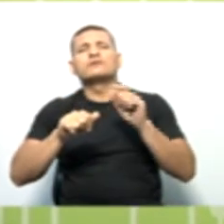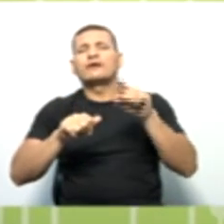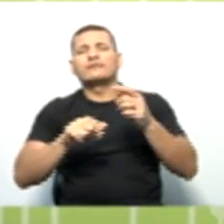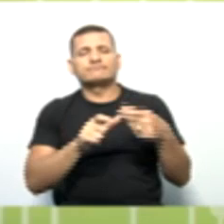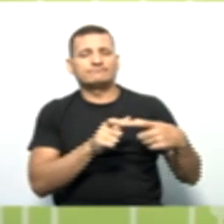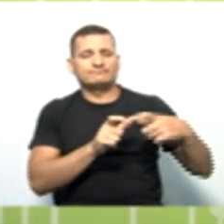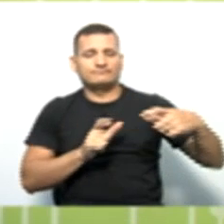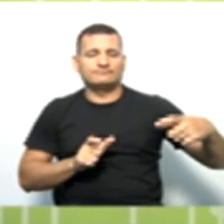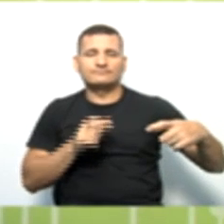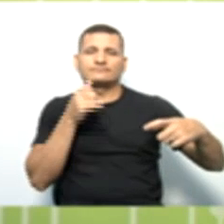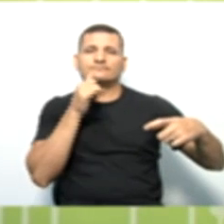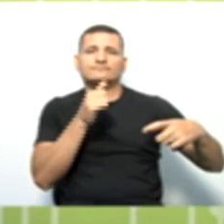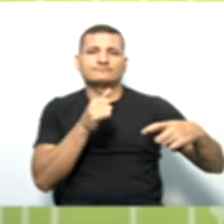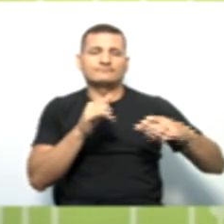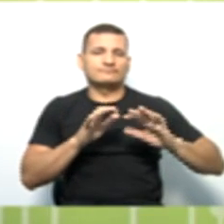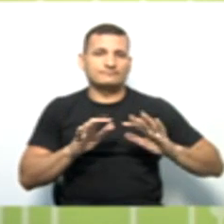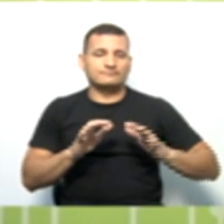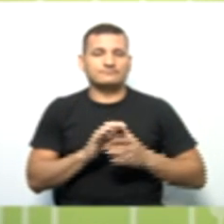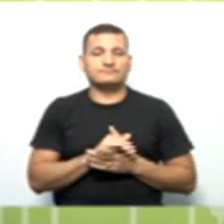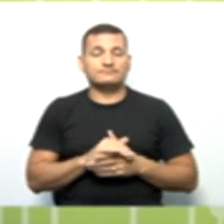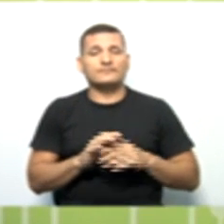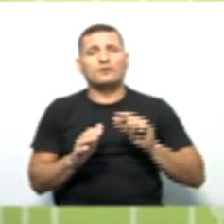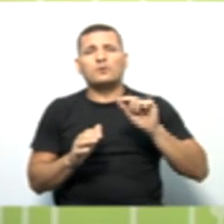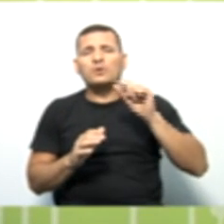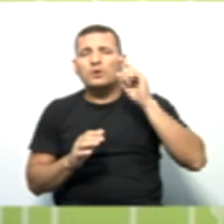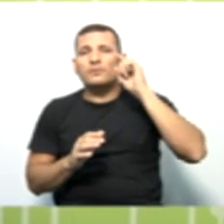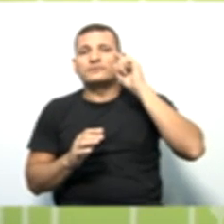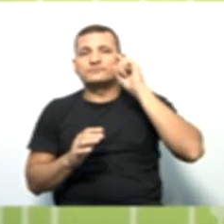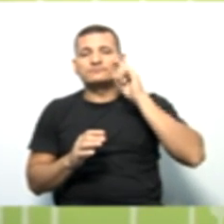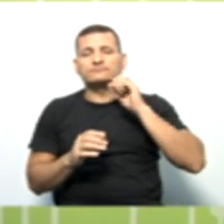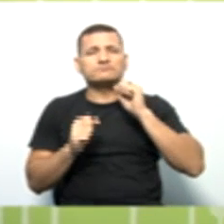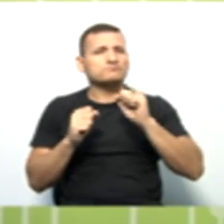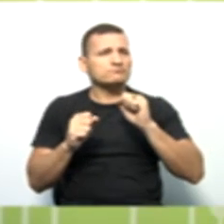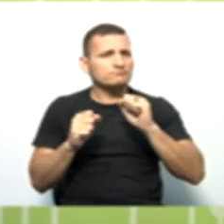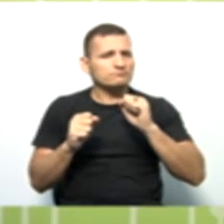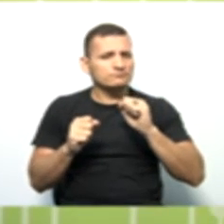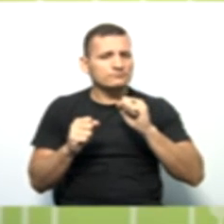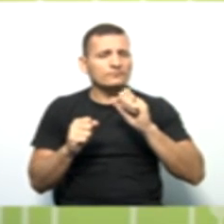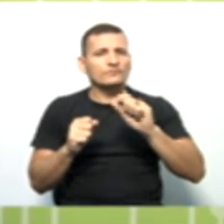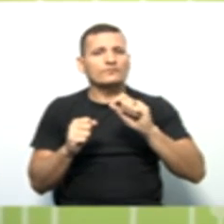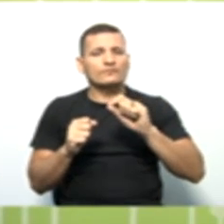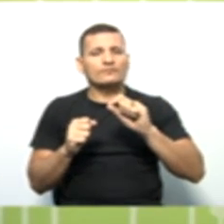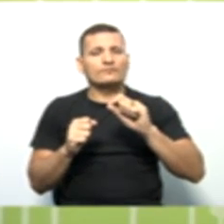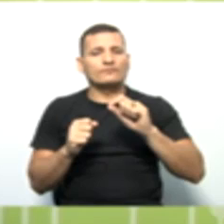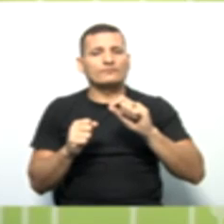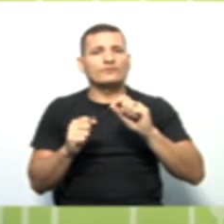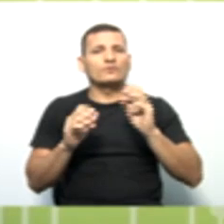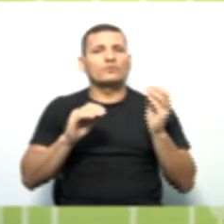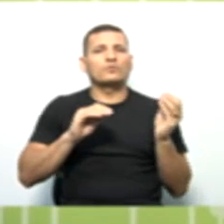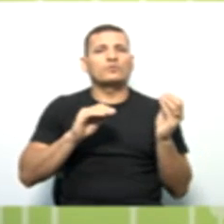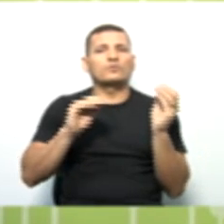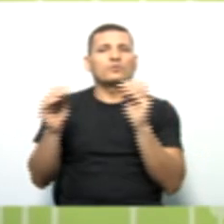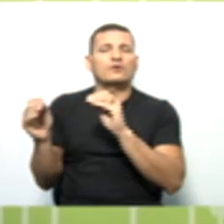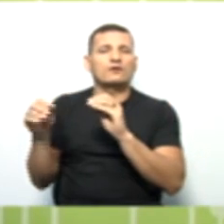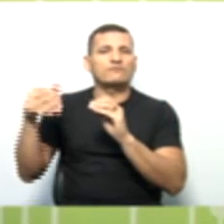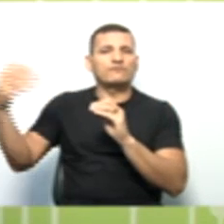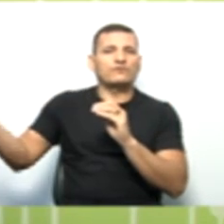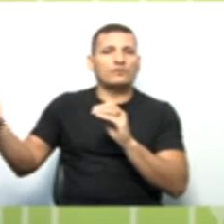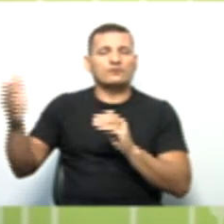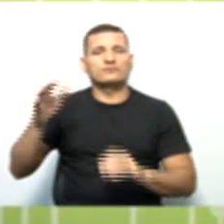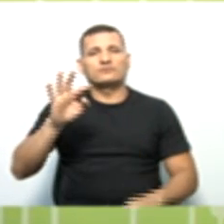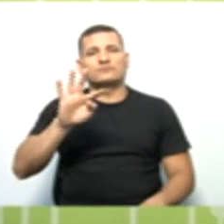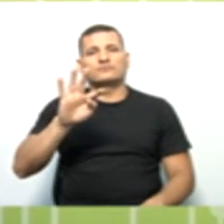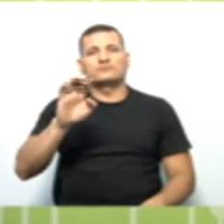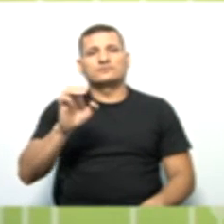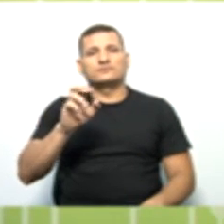numa folha A4. Aí o que o pessoal pensou? Poxa, a gente podia diminuir isso colocando o quê? Colocando um autoatendimento ali na porta. A